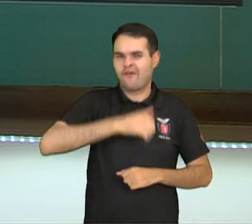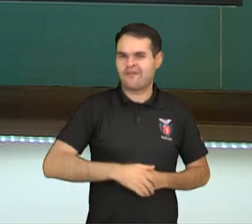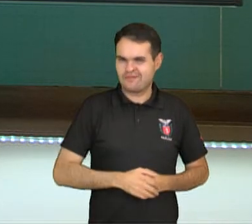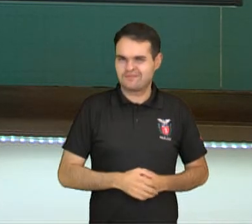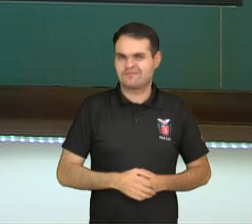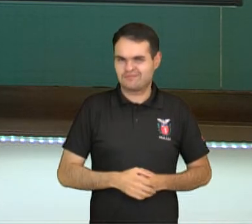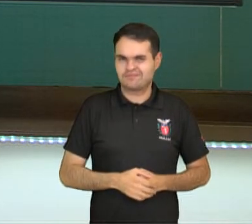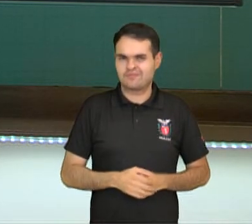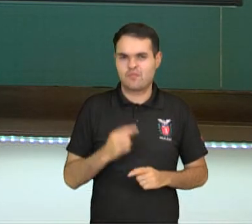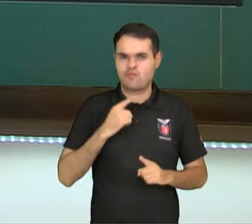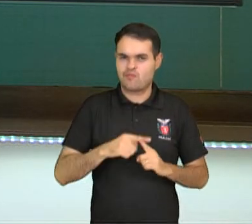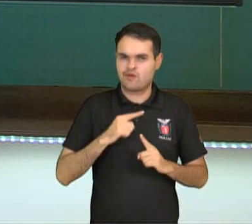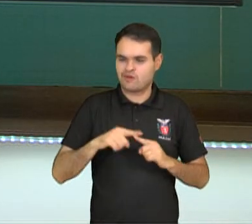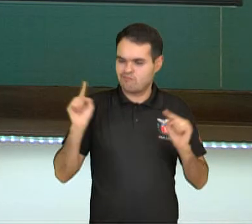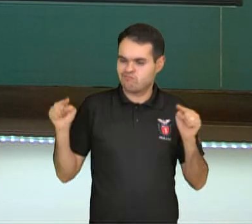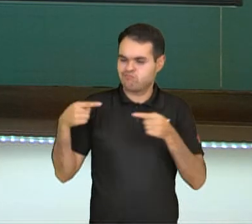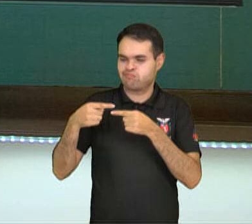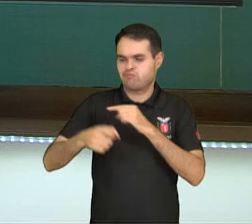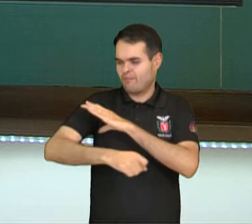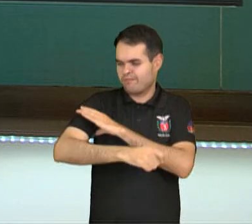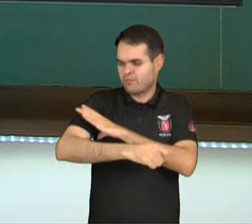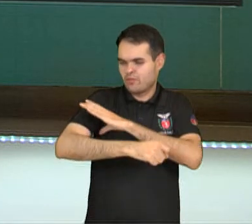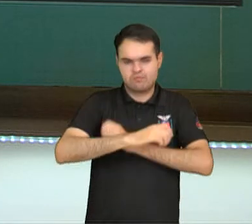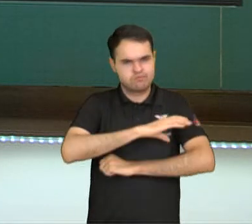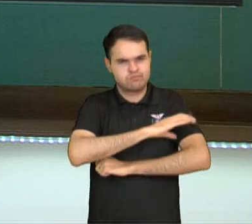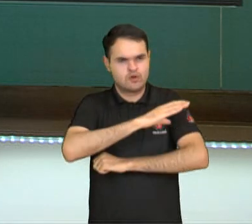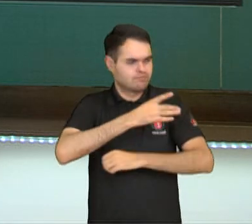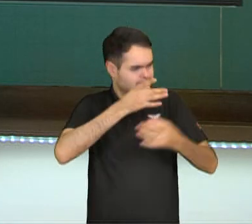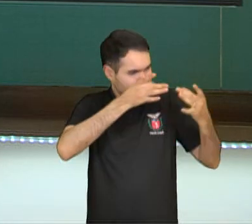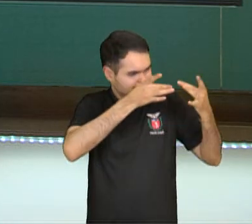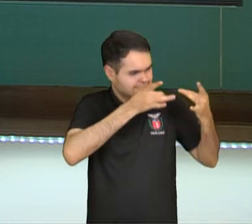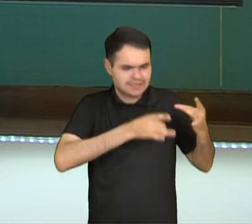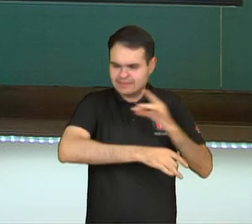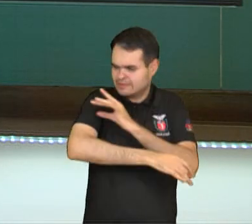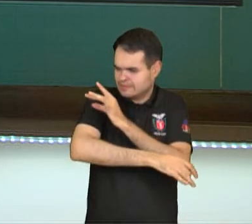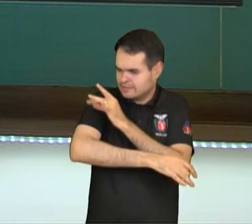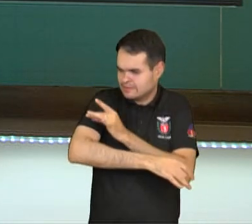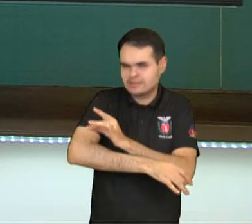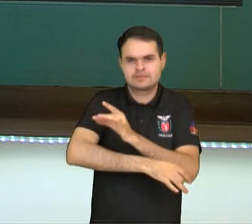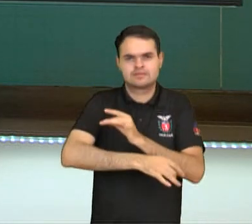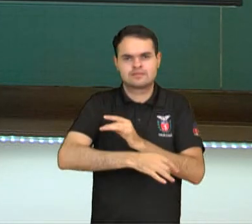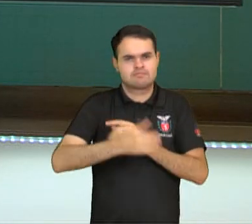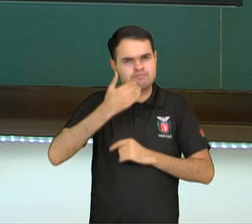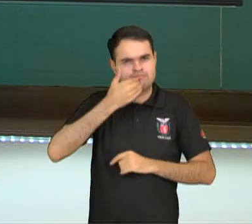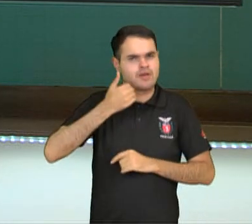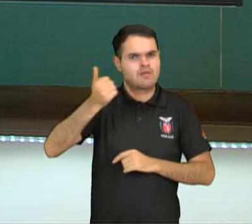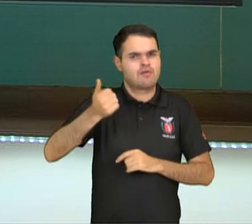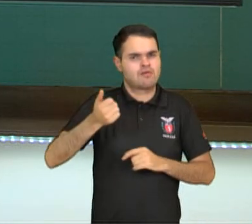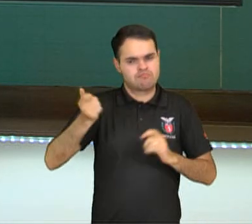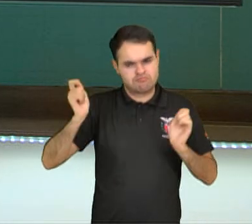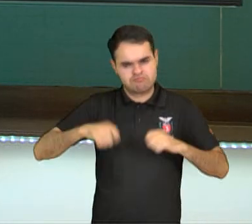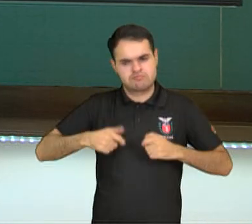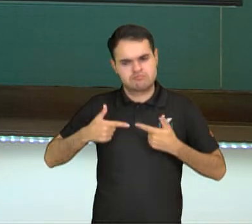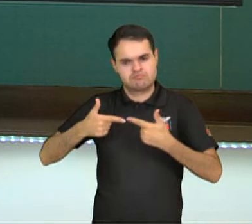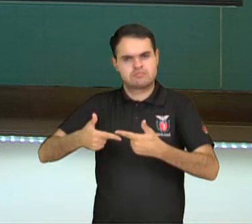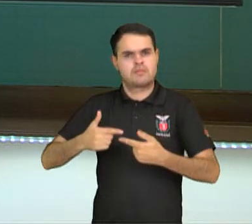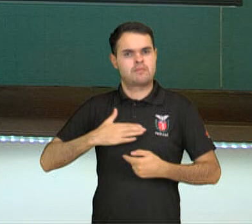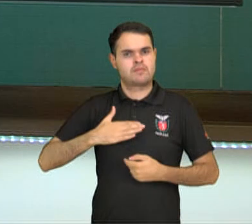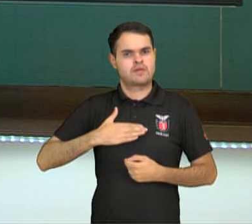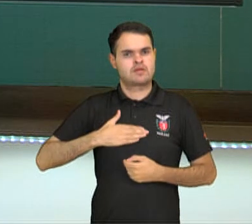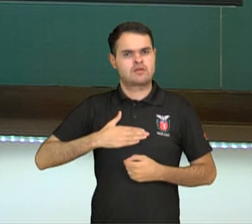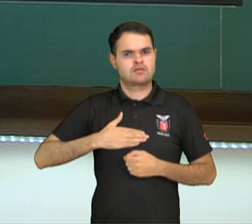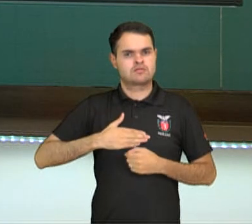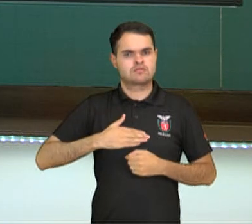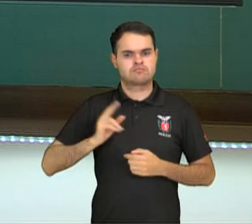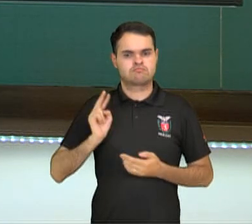Os meus músculos estão mais fortes, mais definidos. Isso melhora até na minha postura. Até